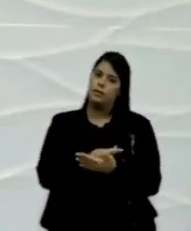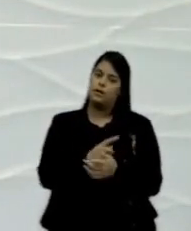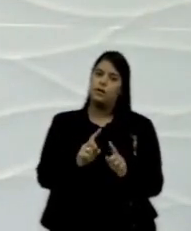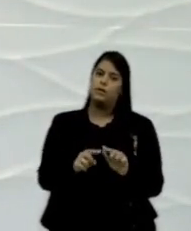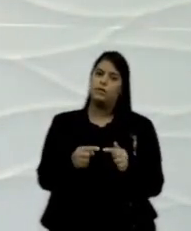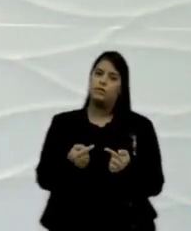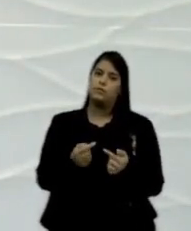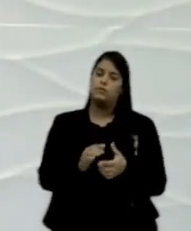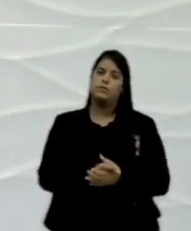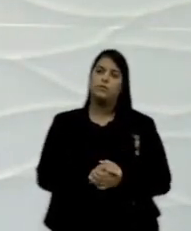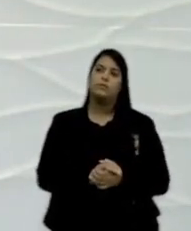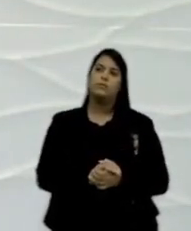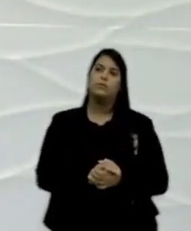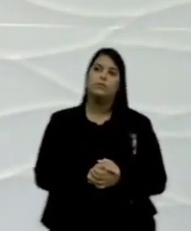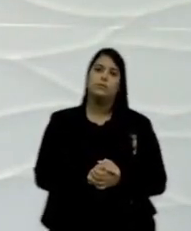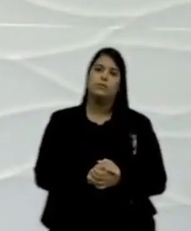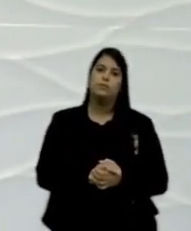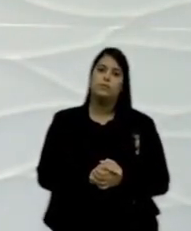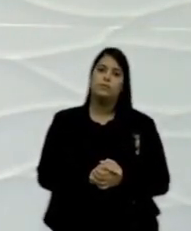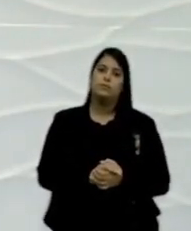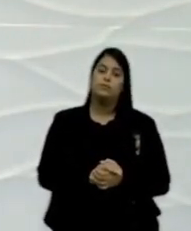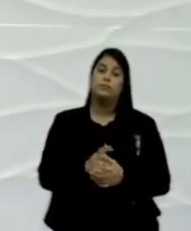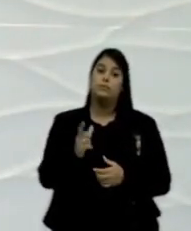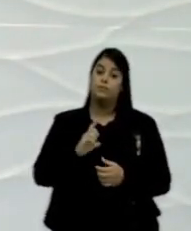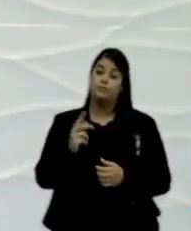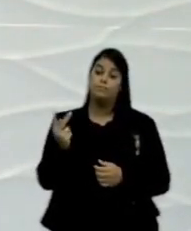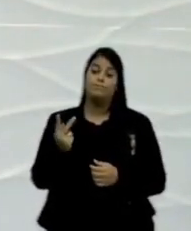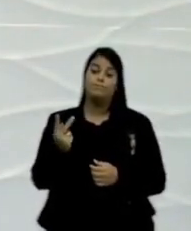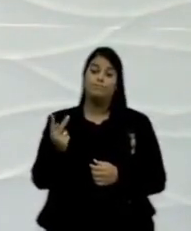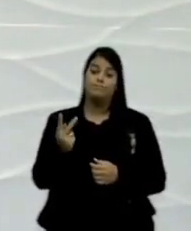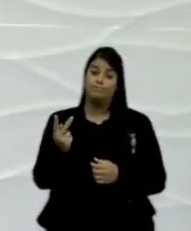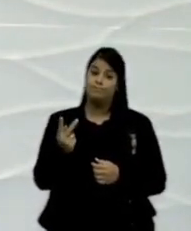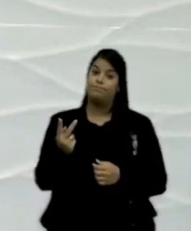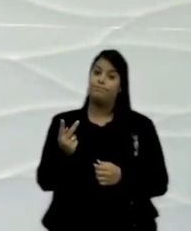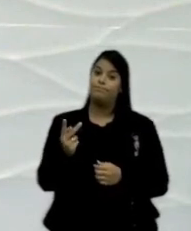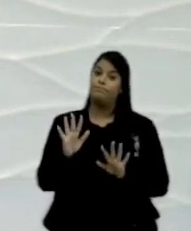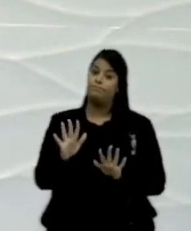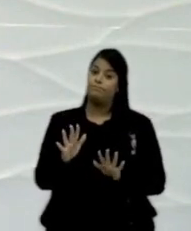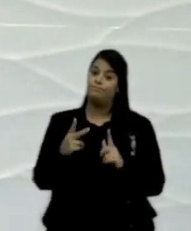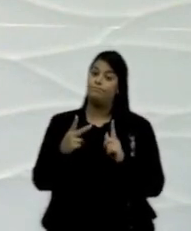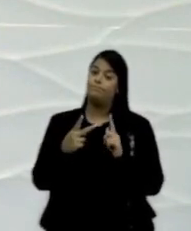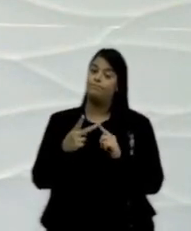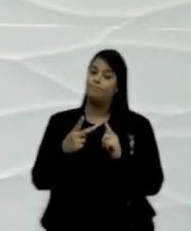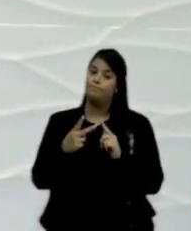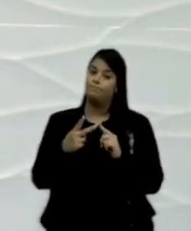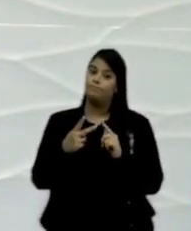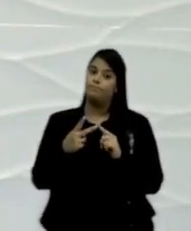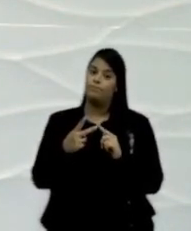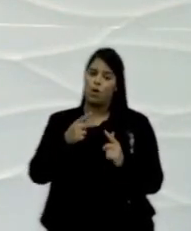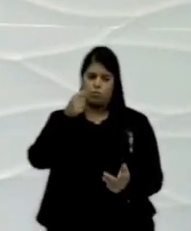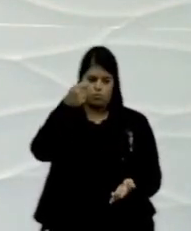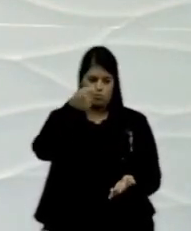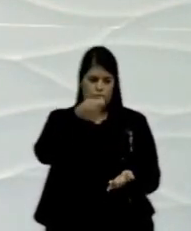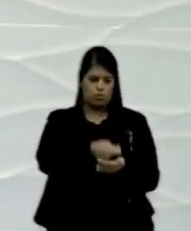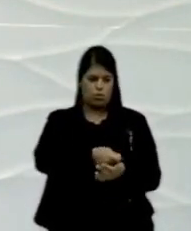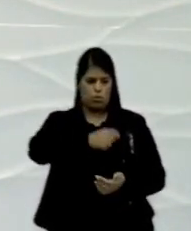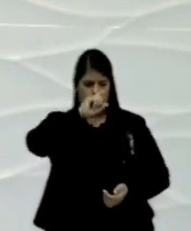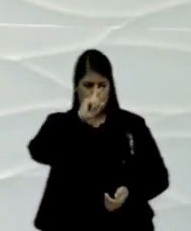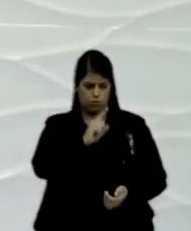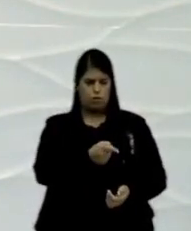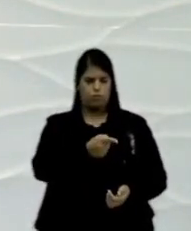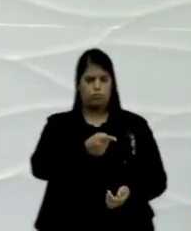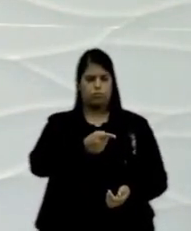bem, tem os dois lados da moeda. Tem o abuso